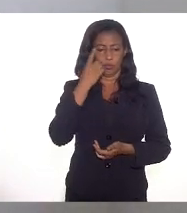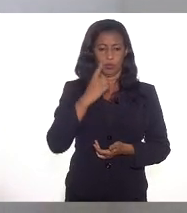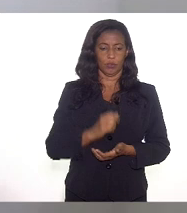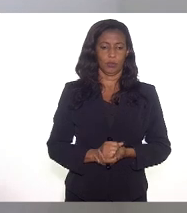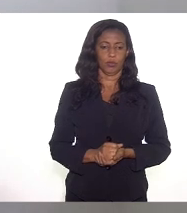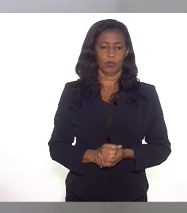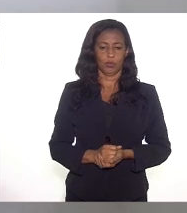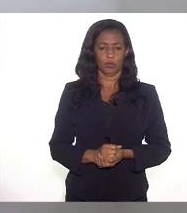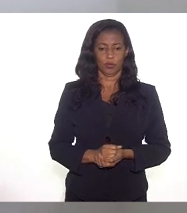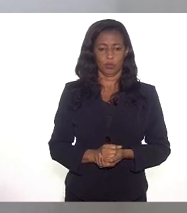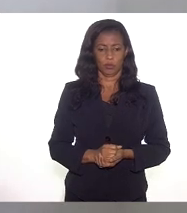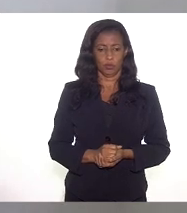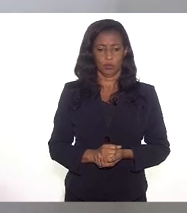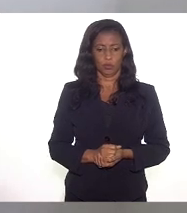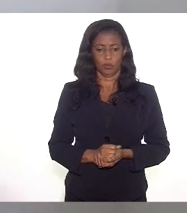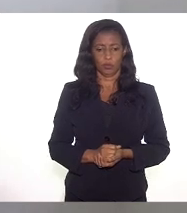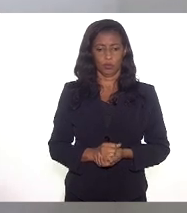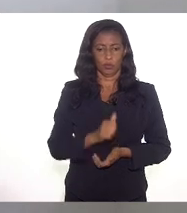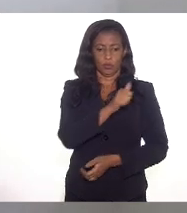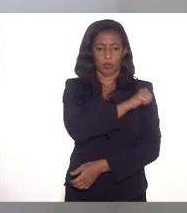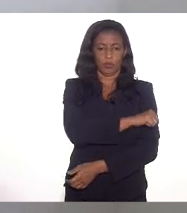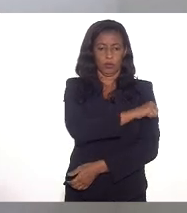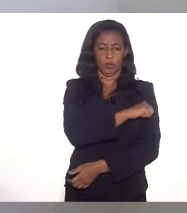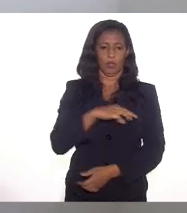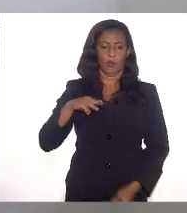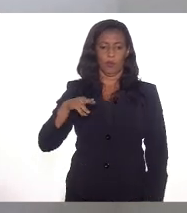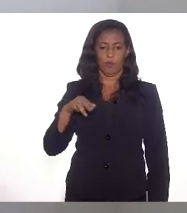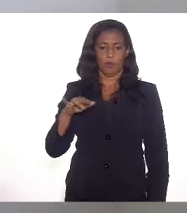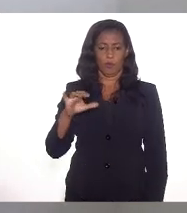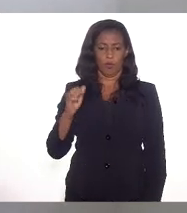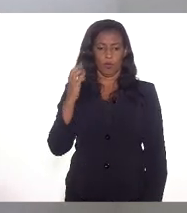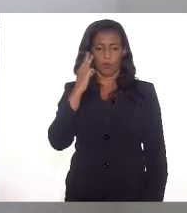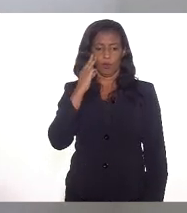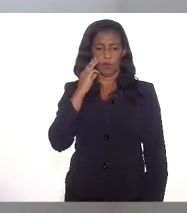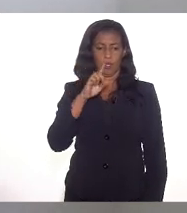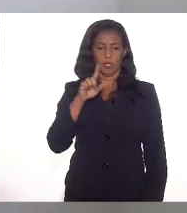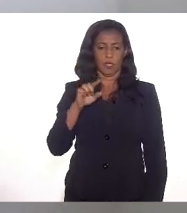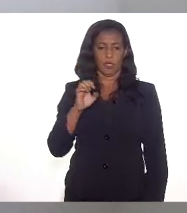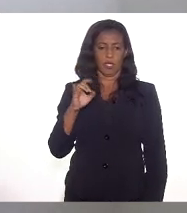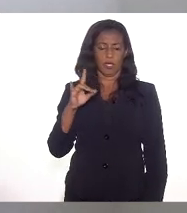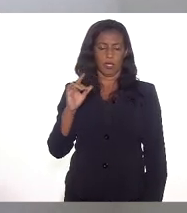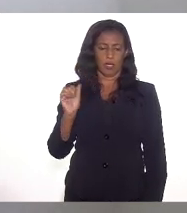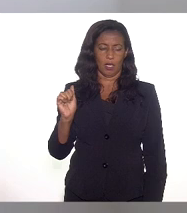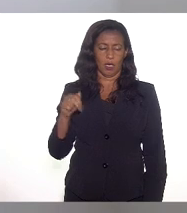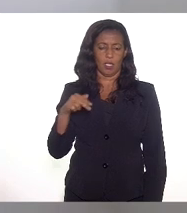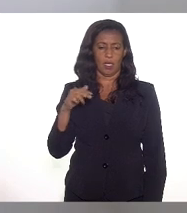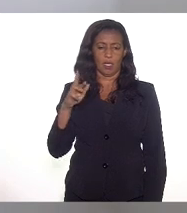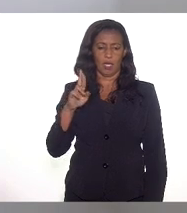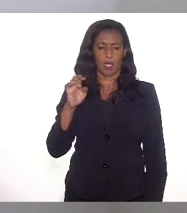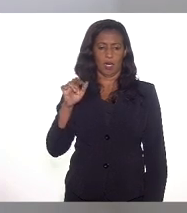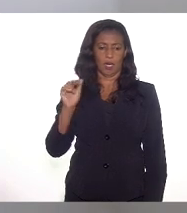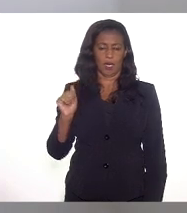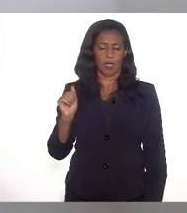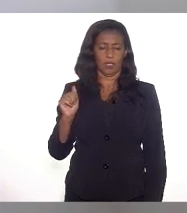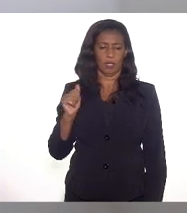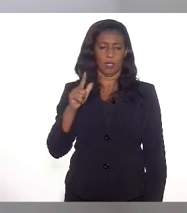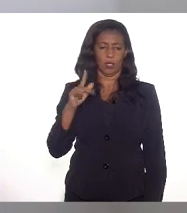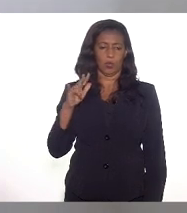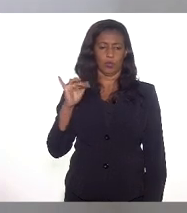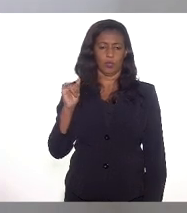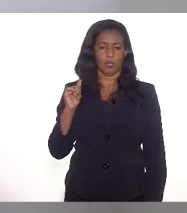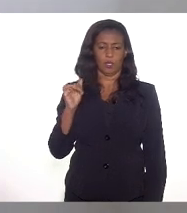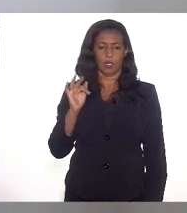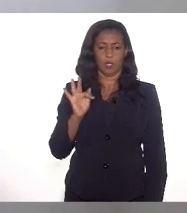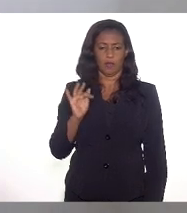deputadas e deputados. Enfermeira Rejane, Mônica, Valdec, Zeidan, Renata Souza, Dani, Lucinha e Flávio